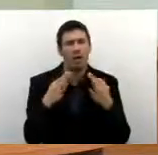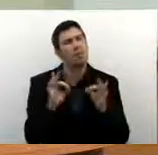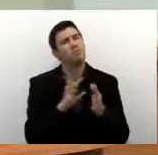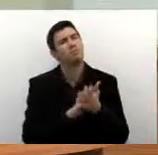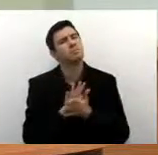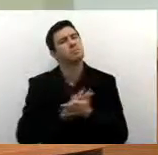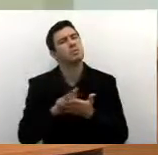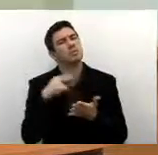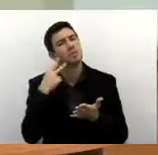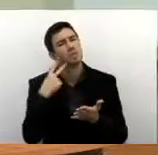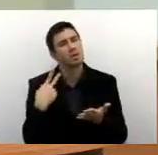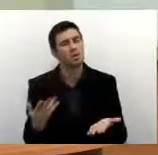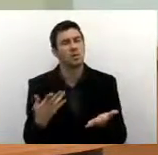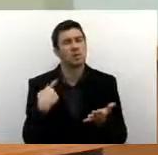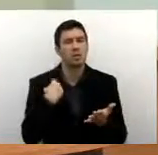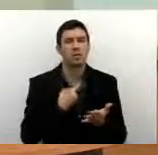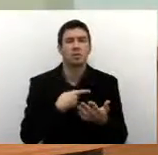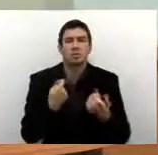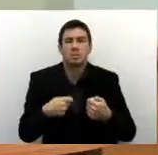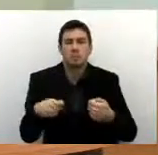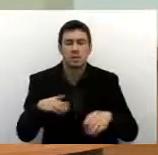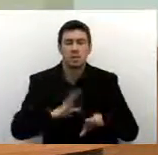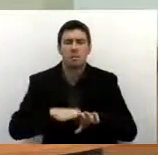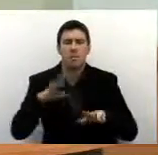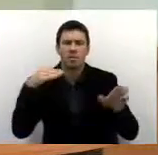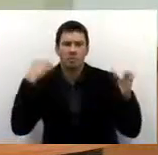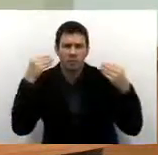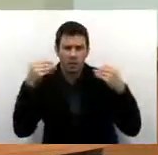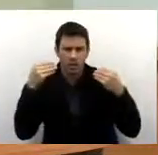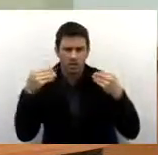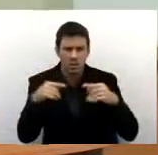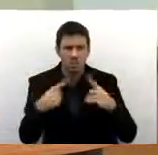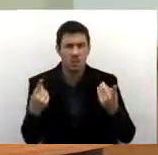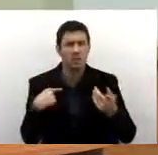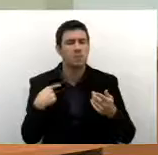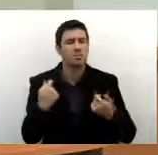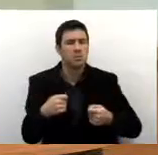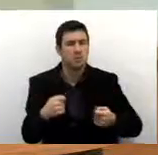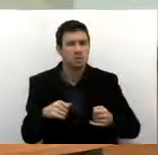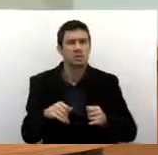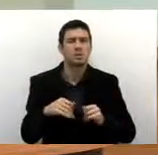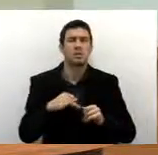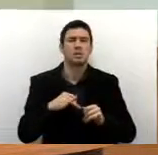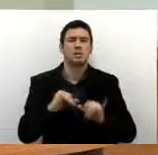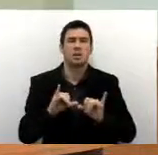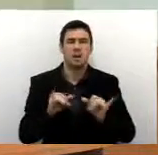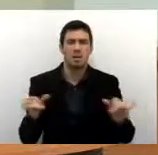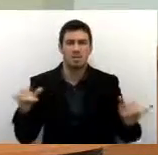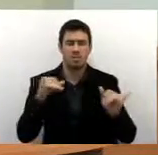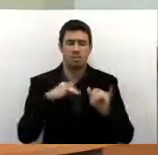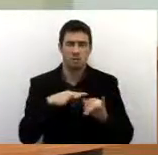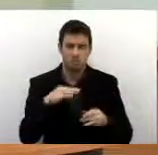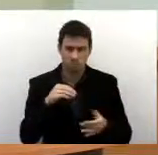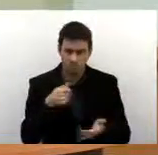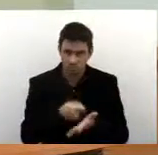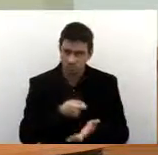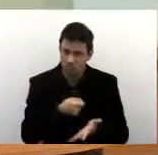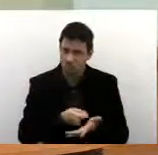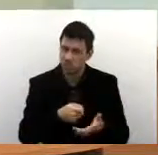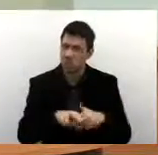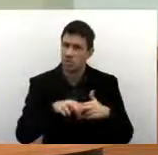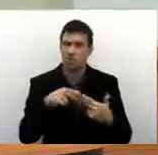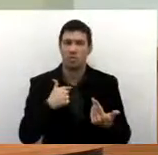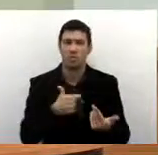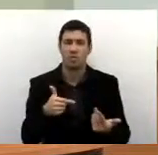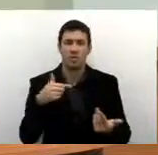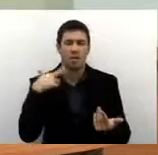vereadores, acho que a gente tem que ser um pouquinho mais maleável, mas nós temos que ser enérgico também, porque senão não há razão de estar presidindo um